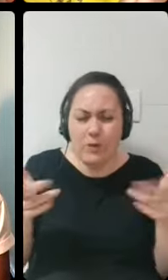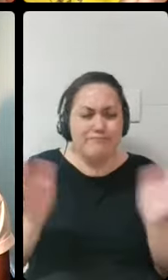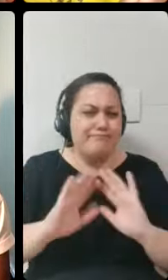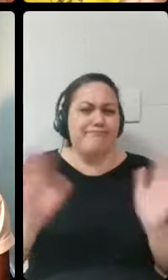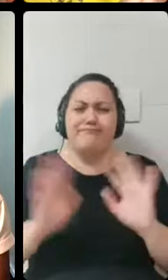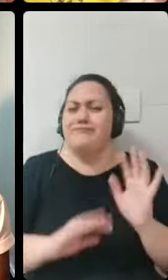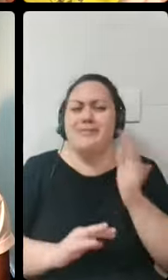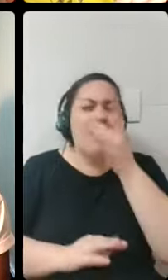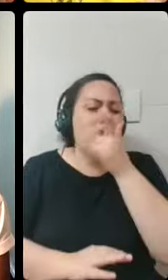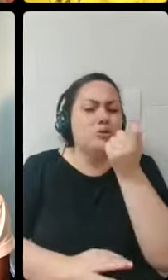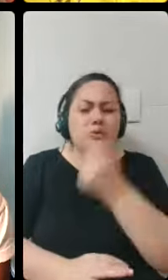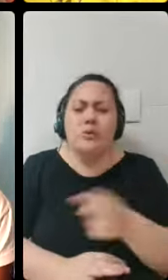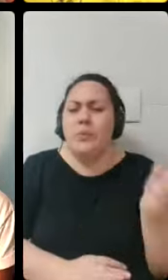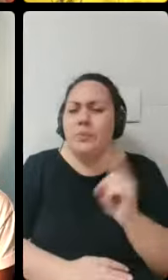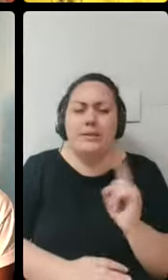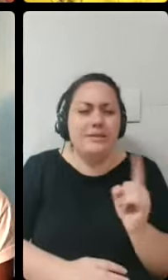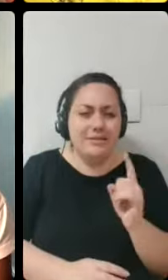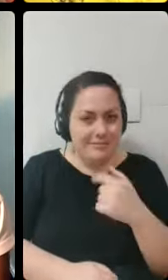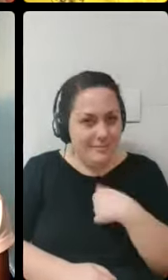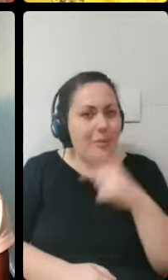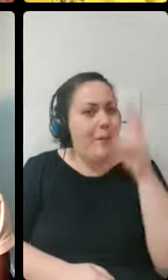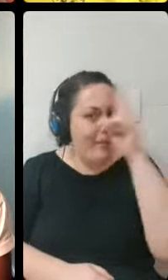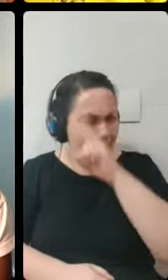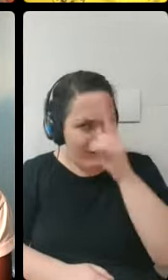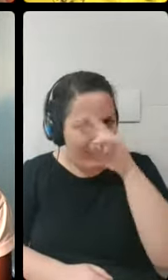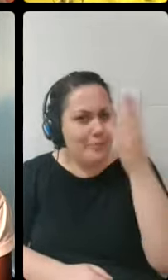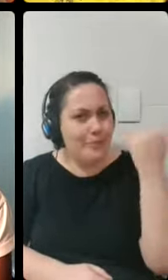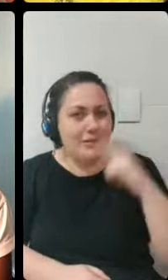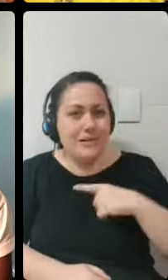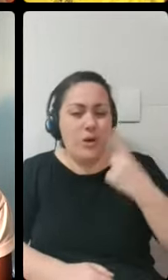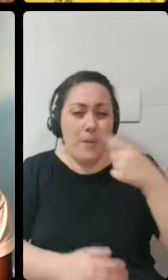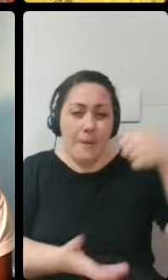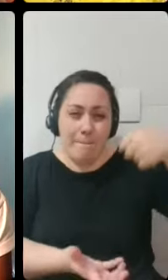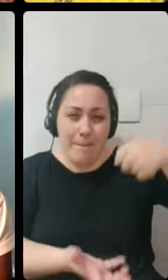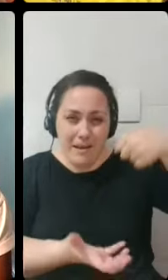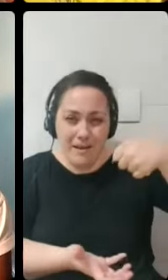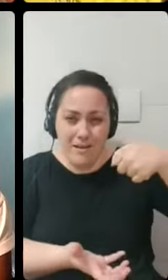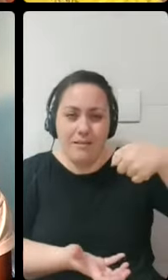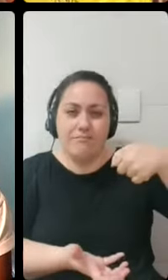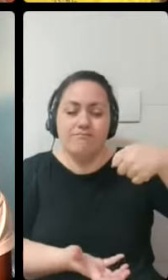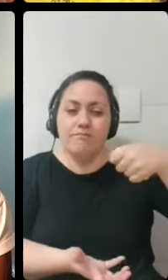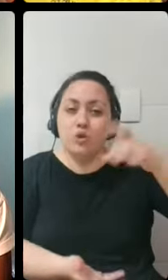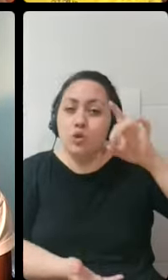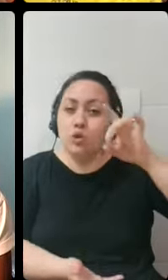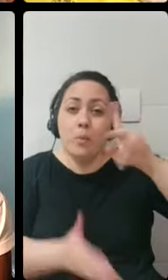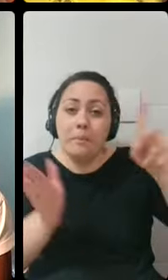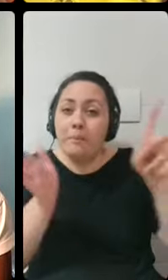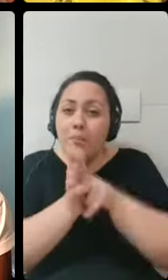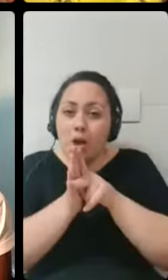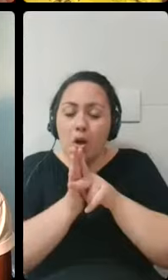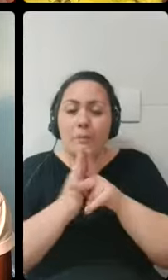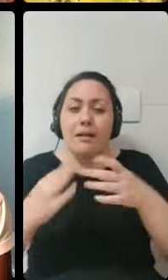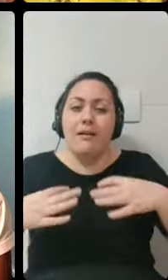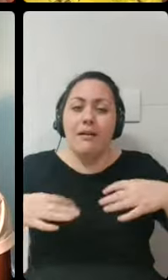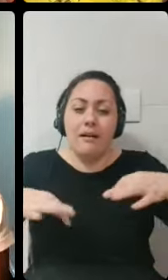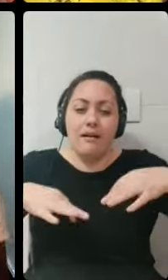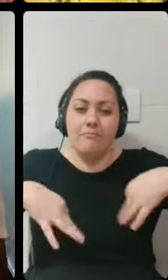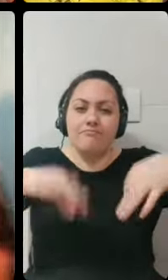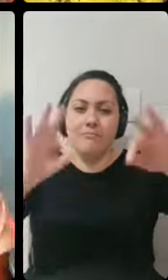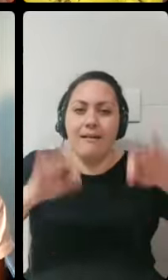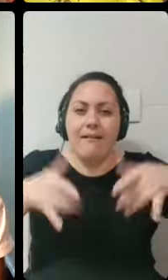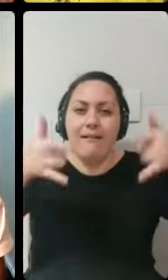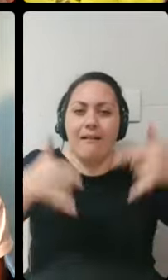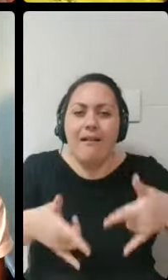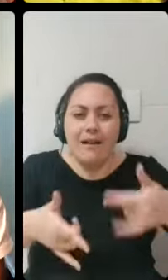ser necessário. Eu lembro que teve uma mala que foi só com protetor de cama. Eu não lembro o nome, como é que é aquilo